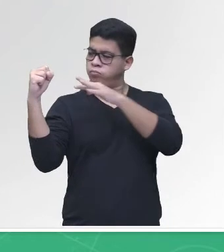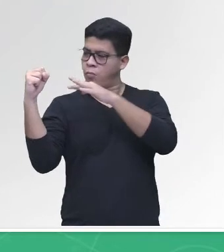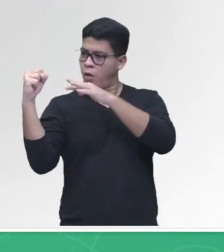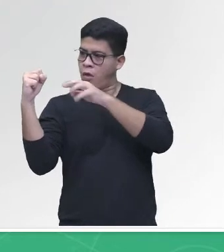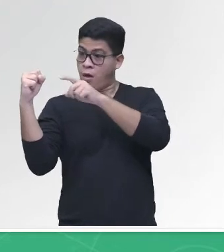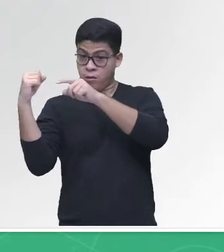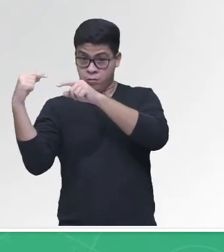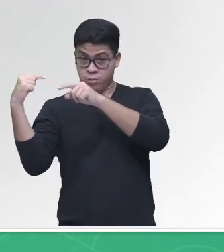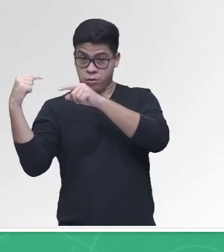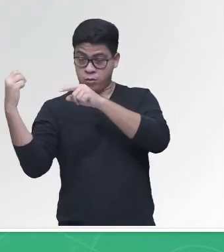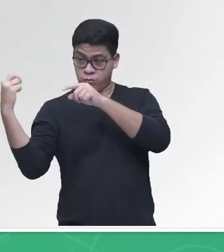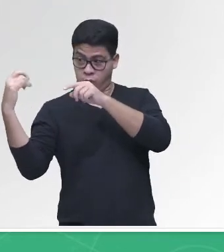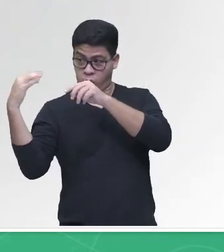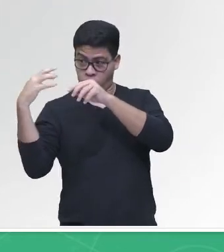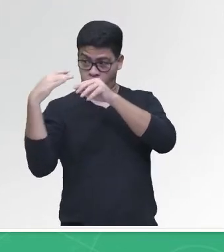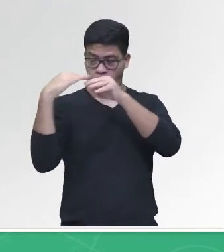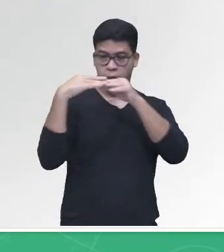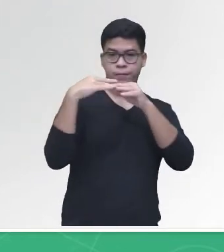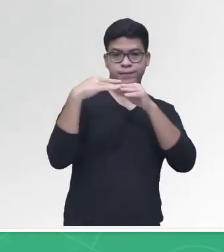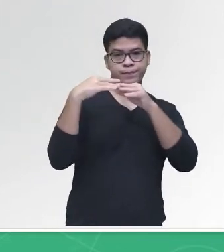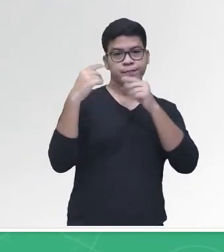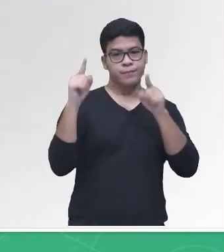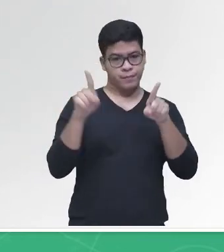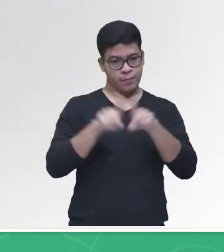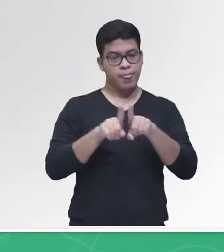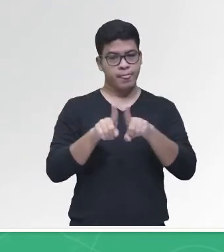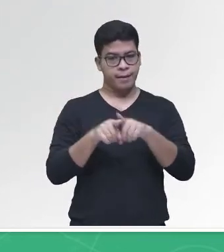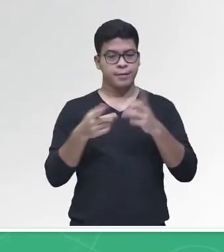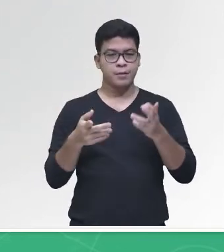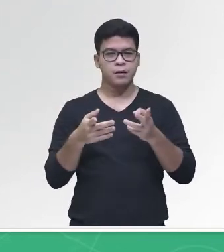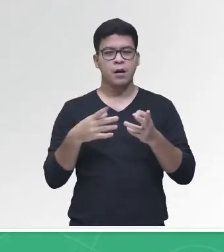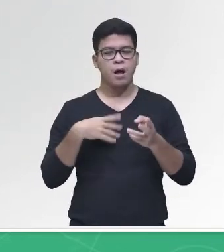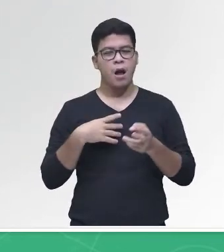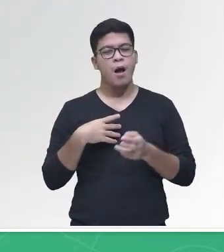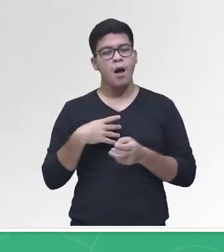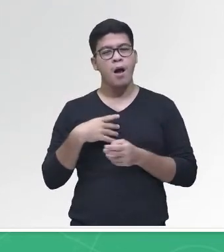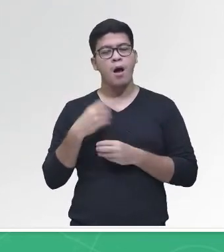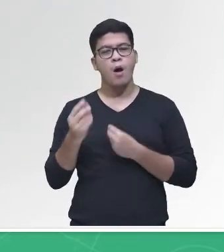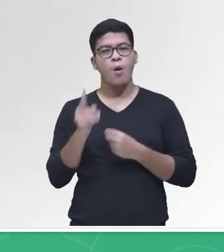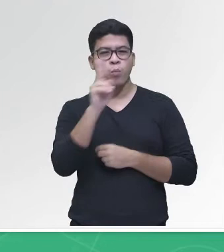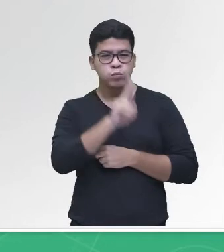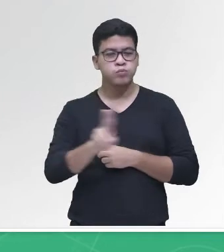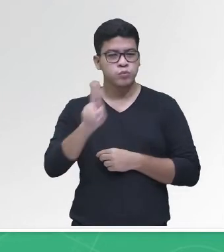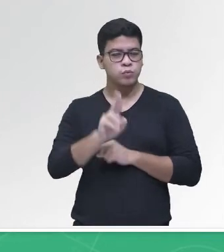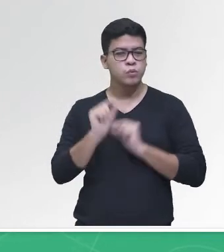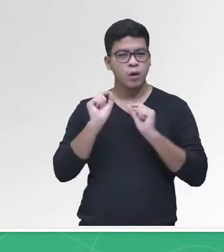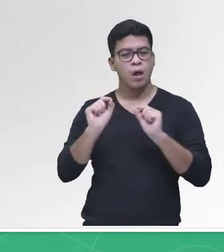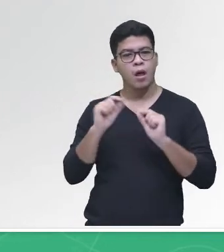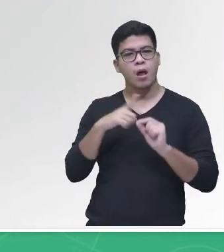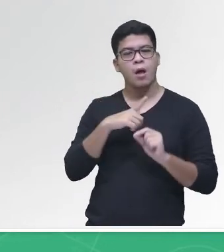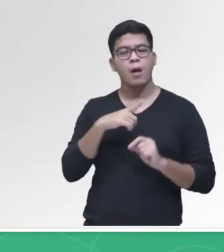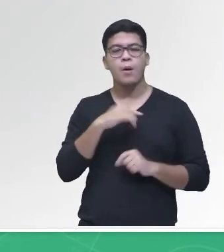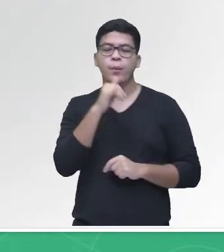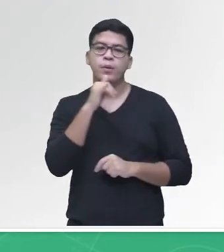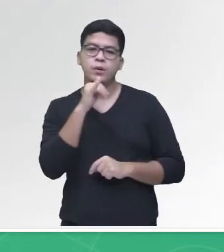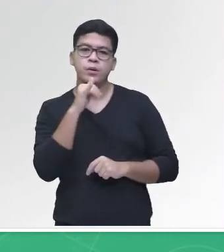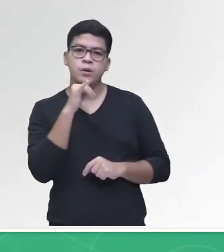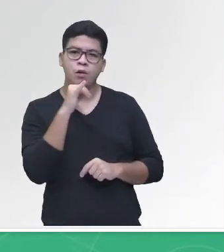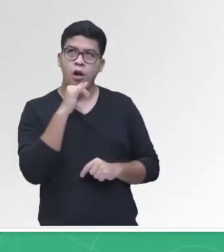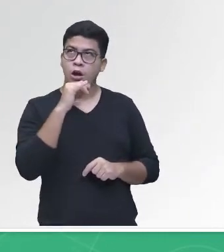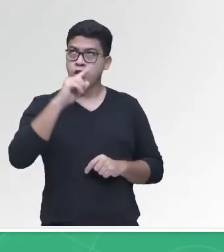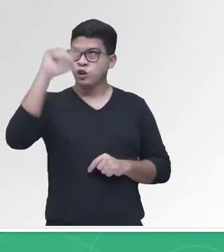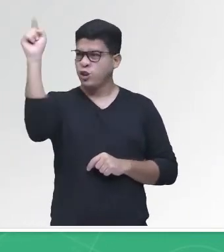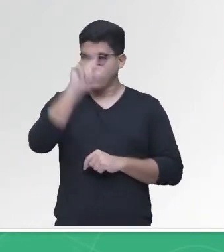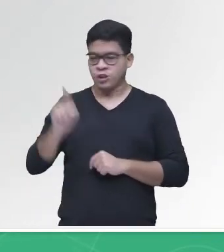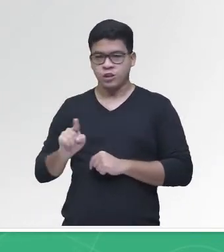quê? Na vida real, no nosso cotidiano, ela é muito utilizada, o processo por indução, principalmente pelos raios.